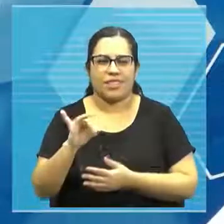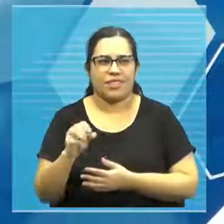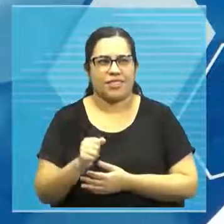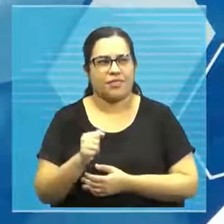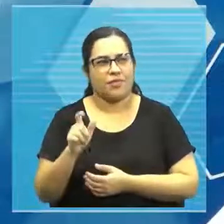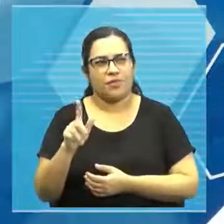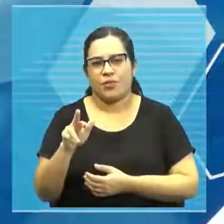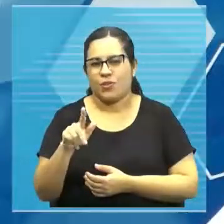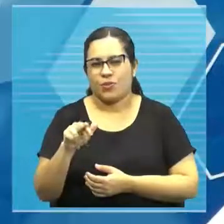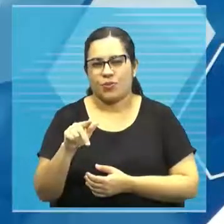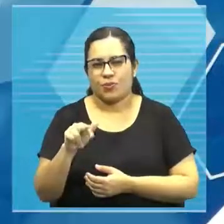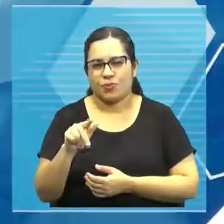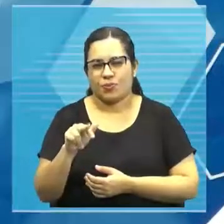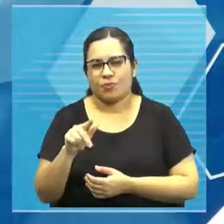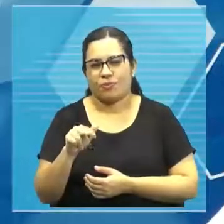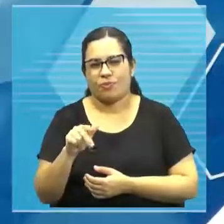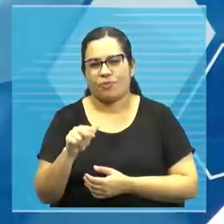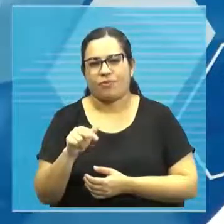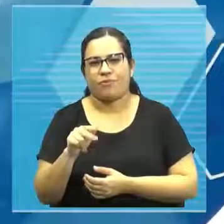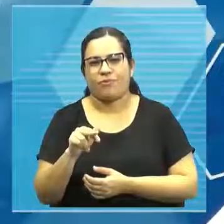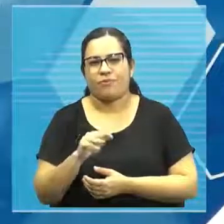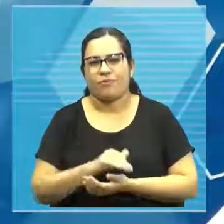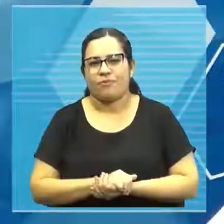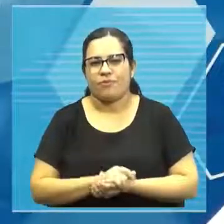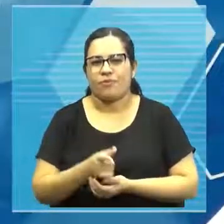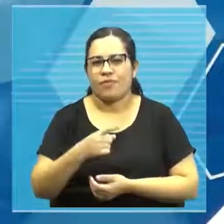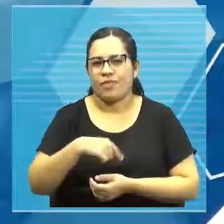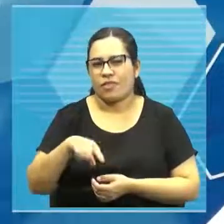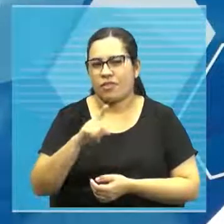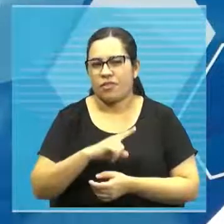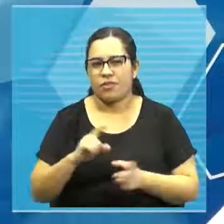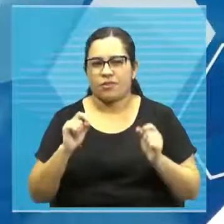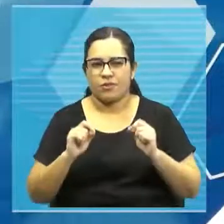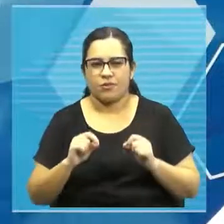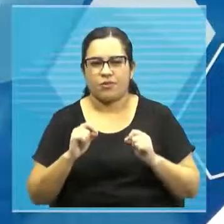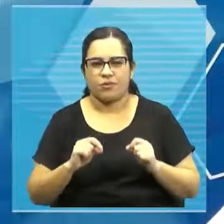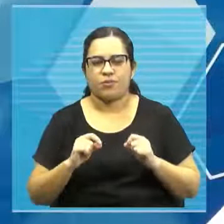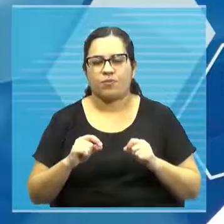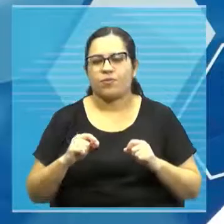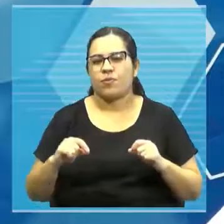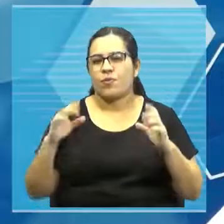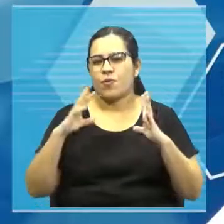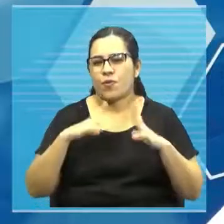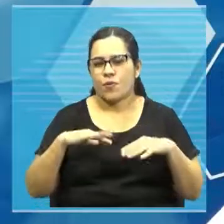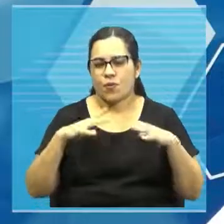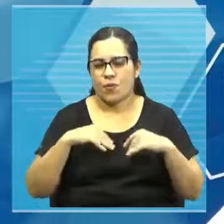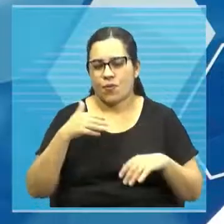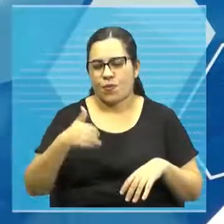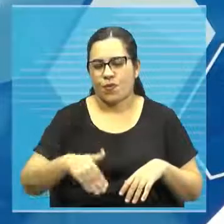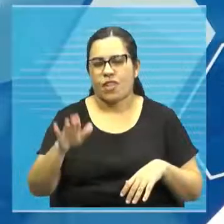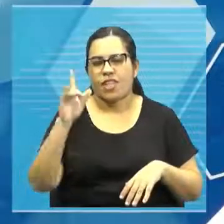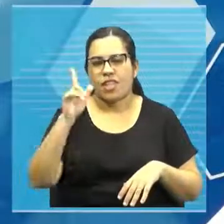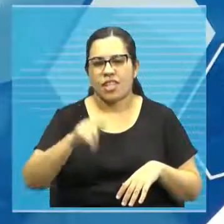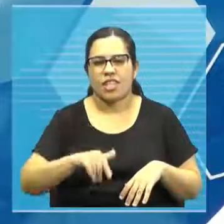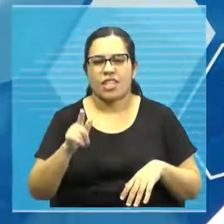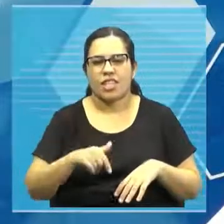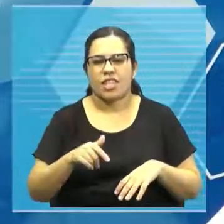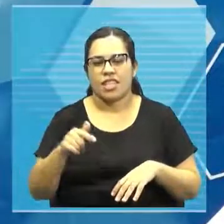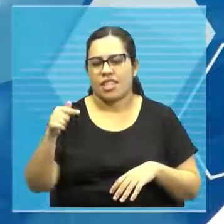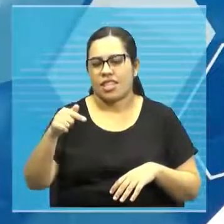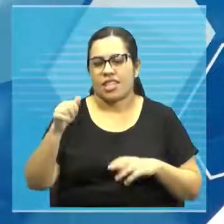hoje é dia do irmão estamos na véspera do feriado de Sete de Setembro né